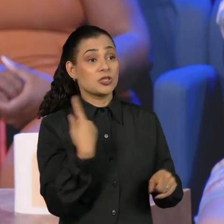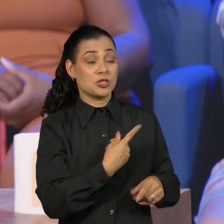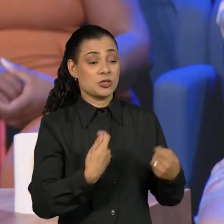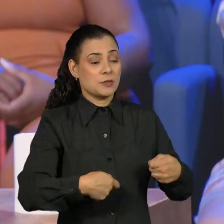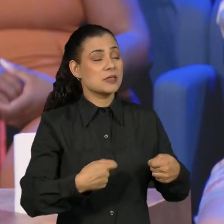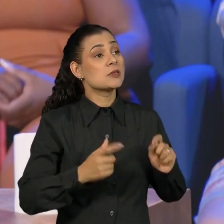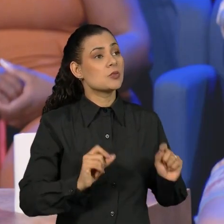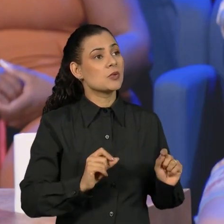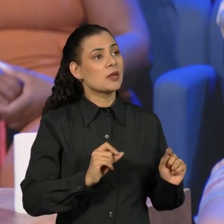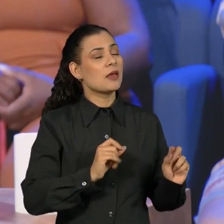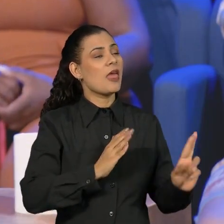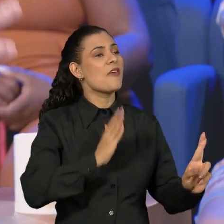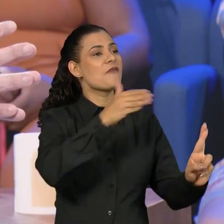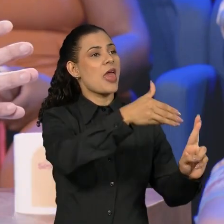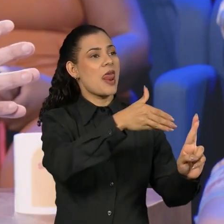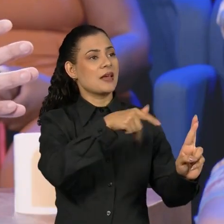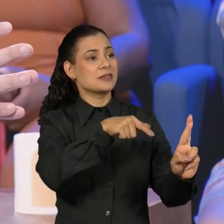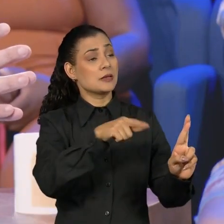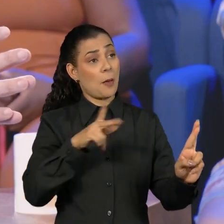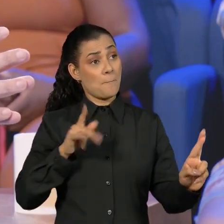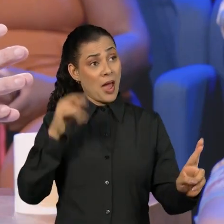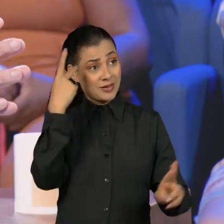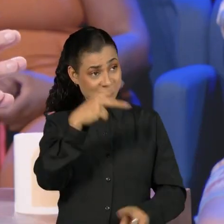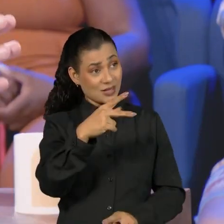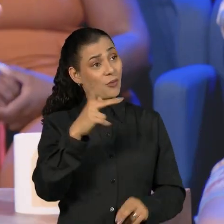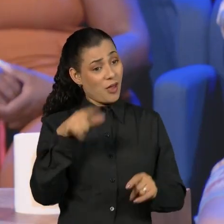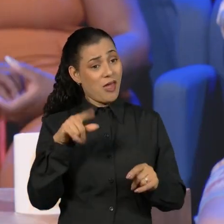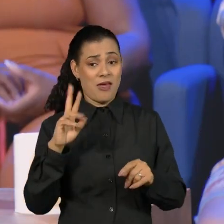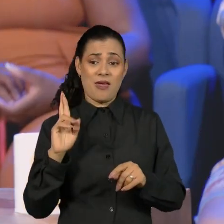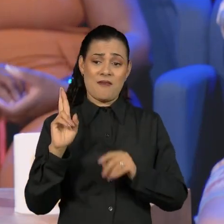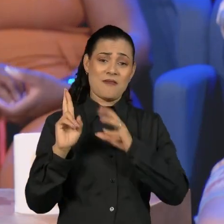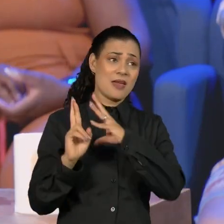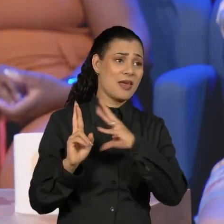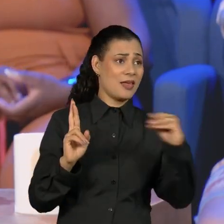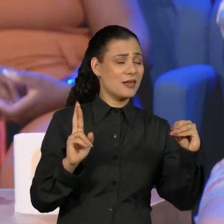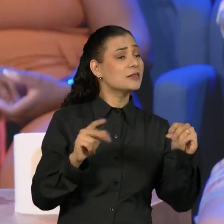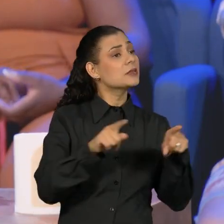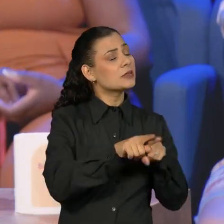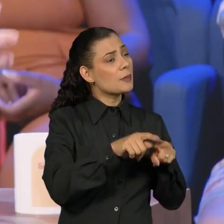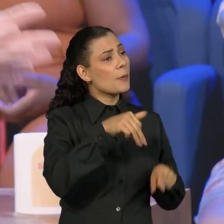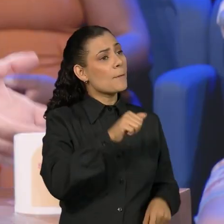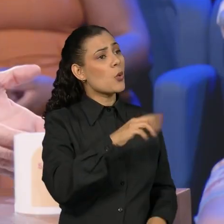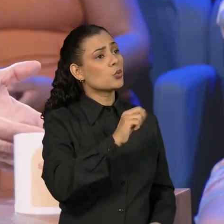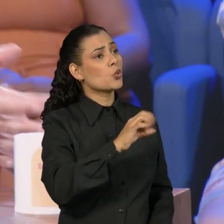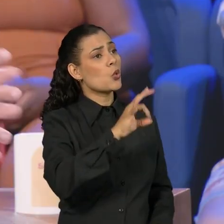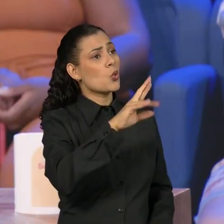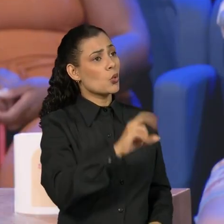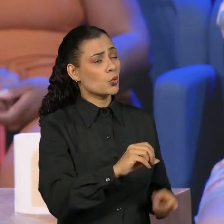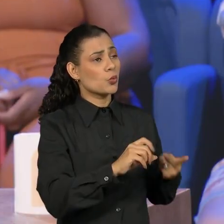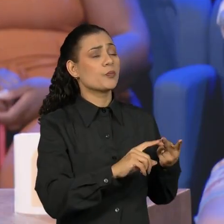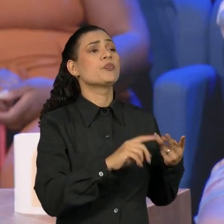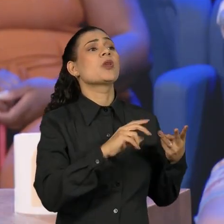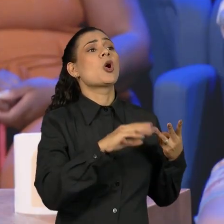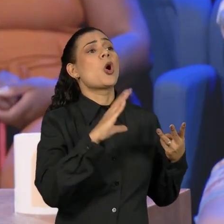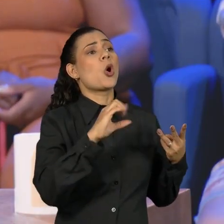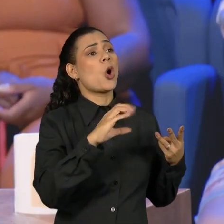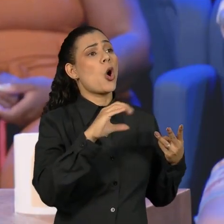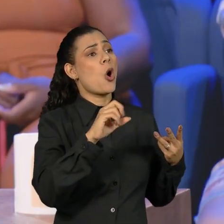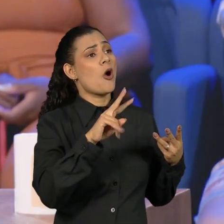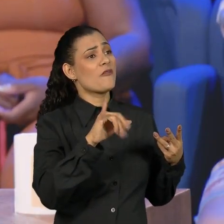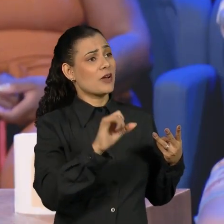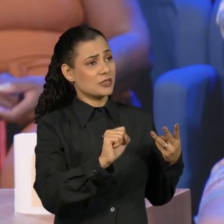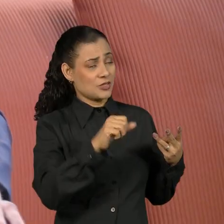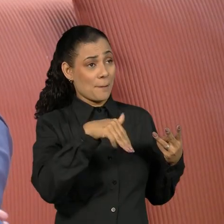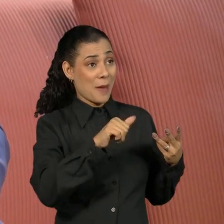ter inspiradores, né? Seu pai foi um inspirador. Acho que o Montoro foi um outro inspirador, né? O Mário Covas foi um inspirador, né? Não há